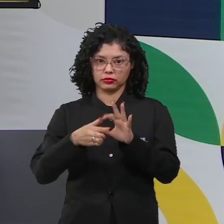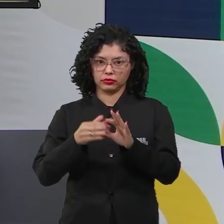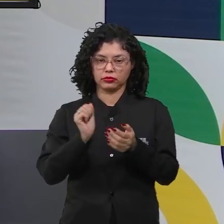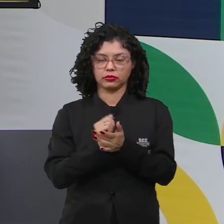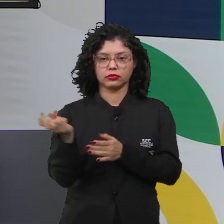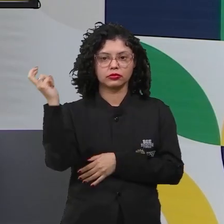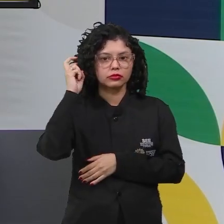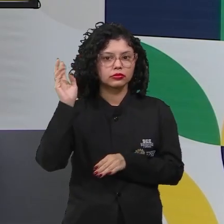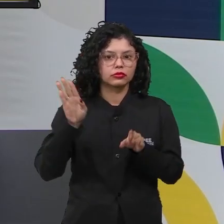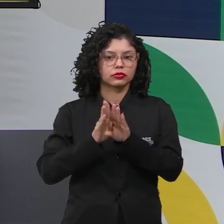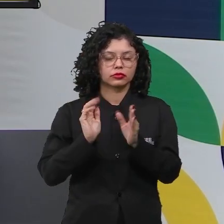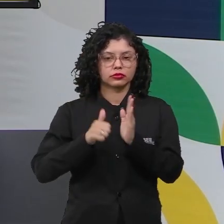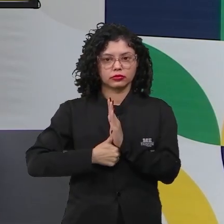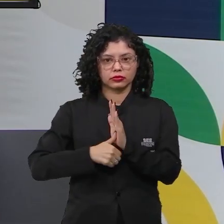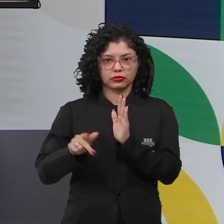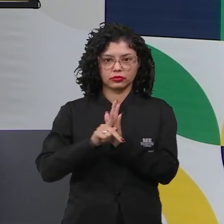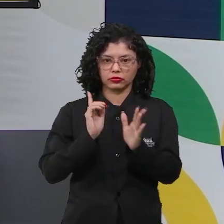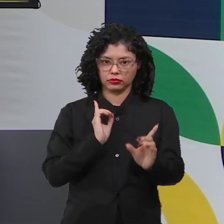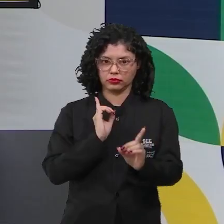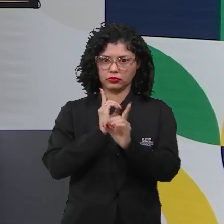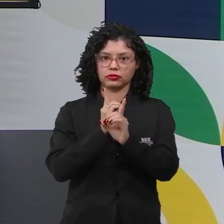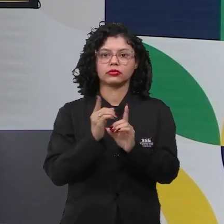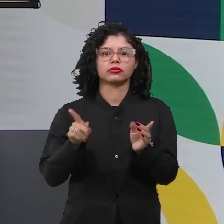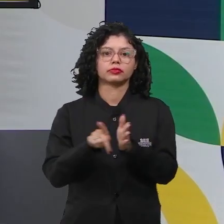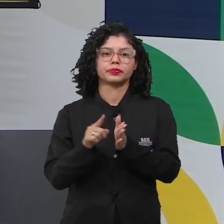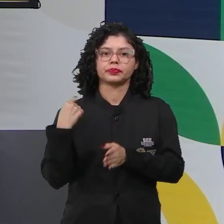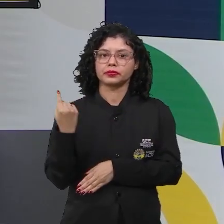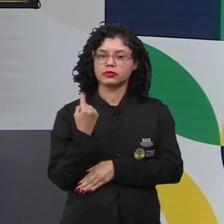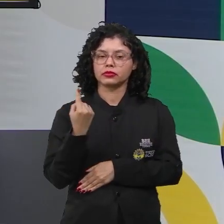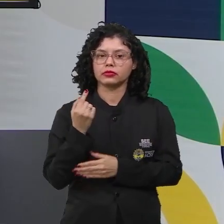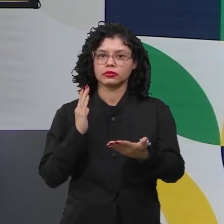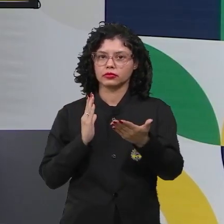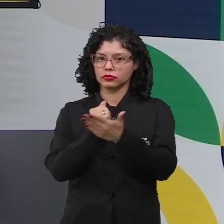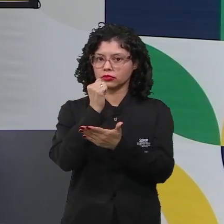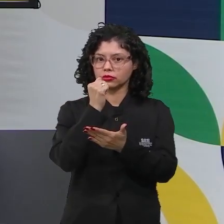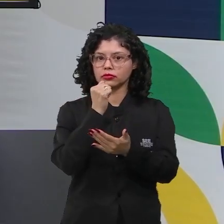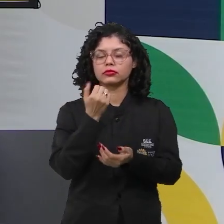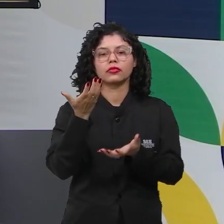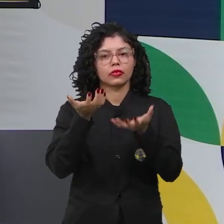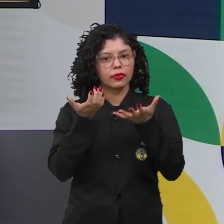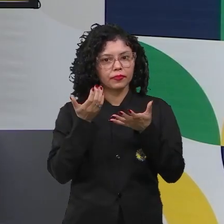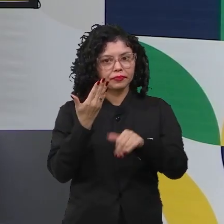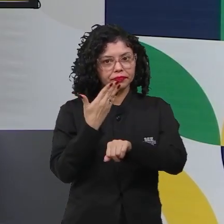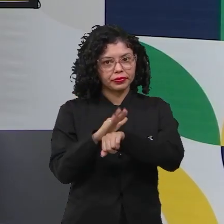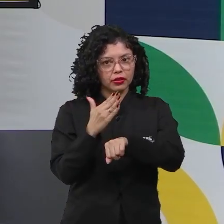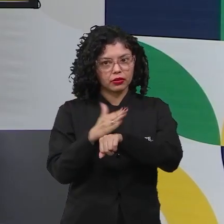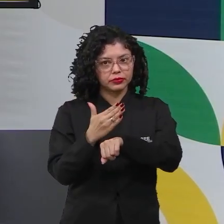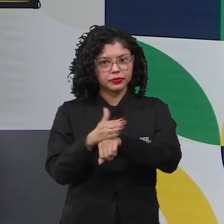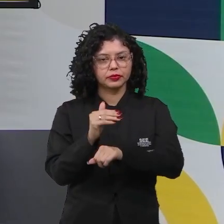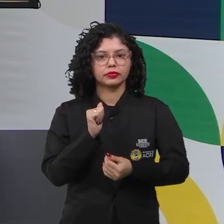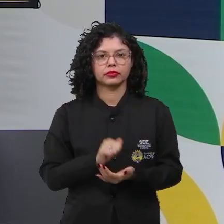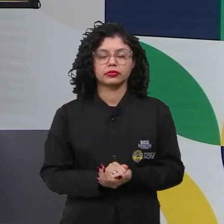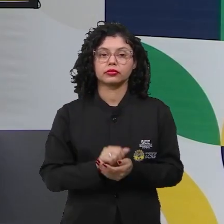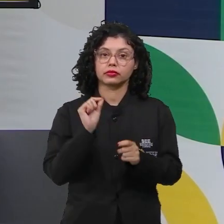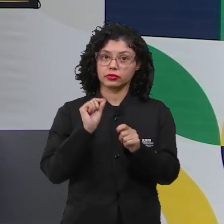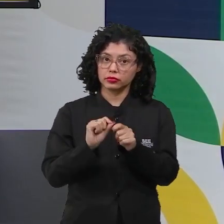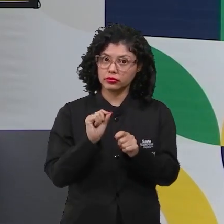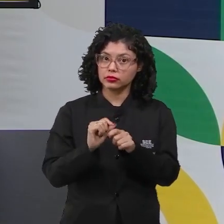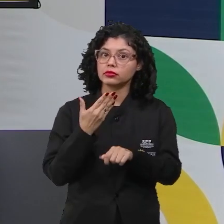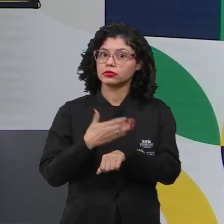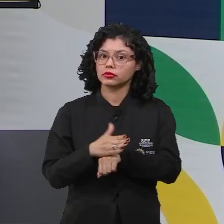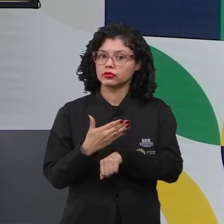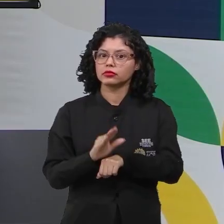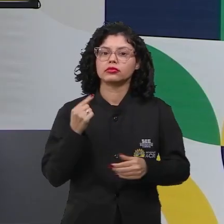cultural de identificação do indivíduo em buscar querer aquela prática, realizar aquela